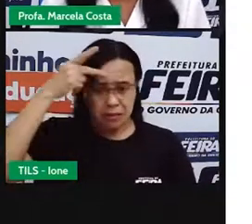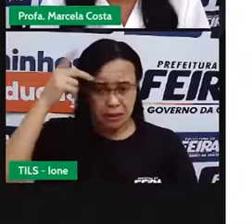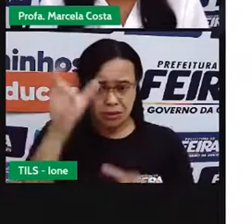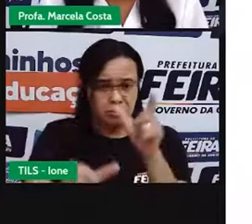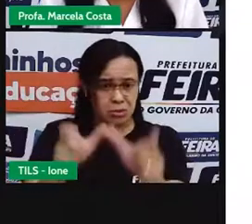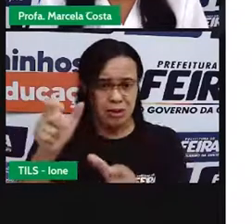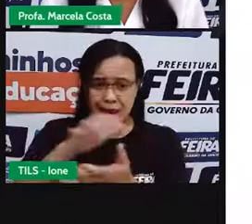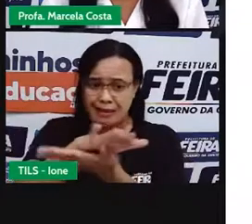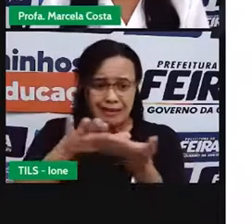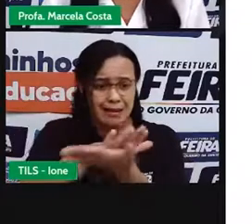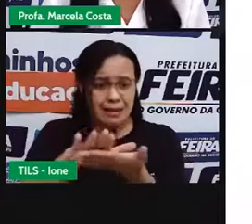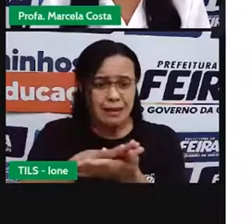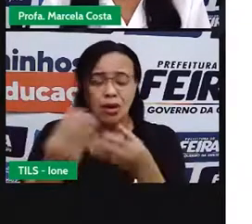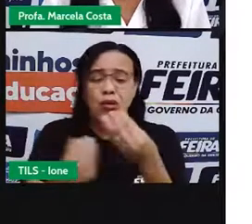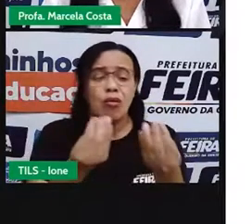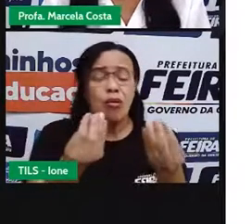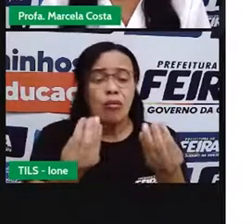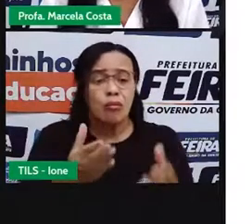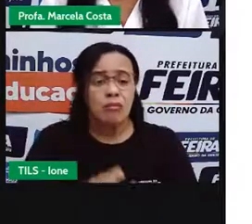aterro sanitário?